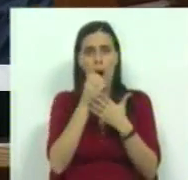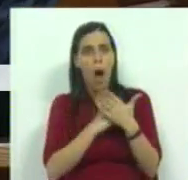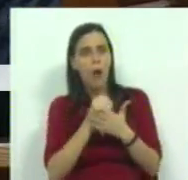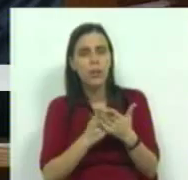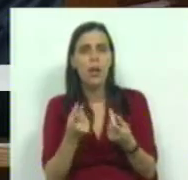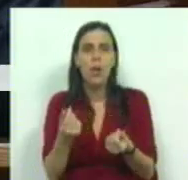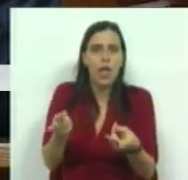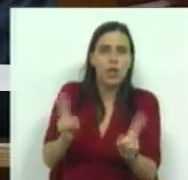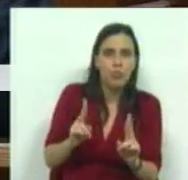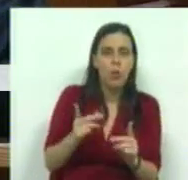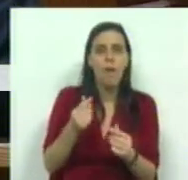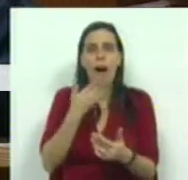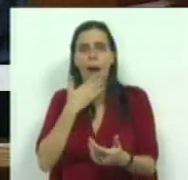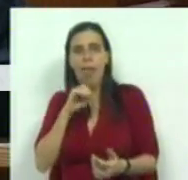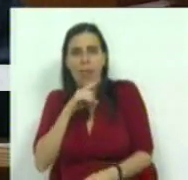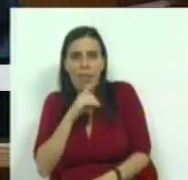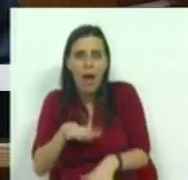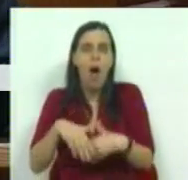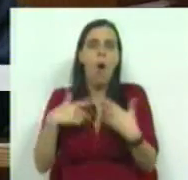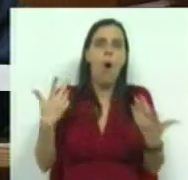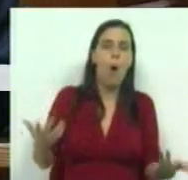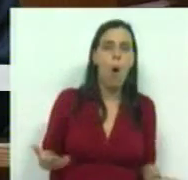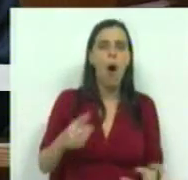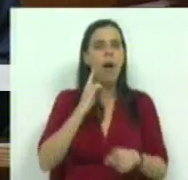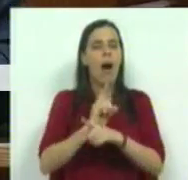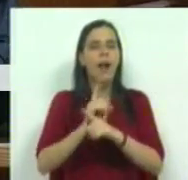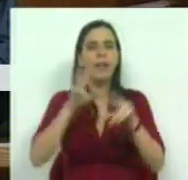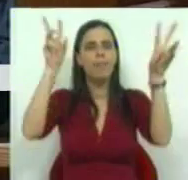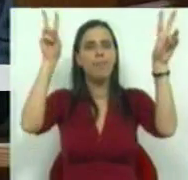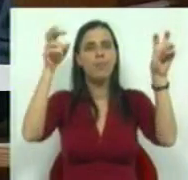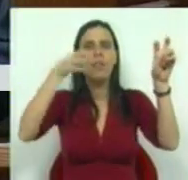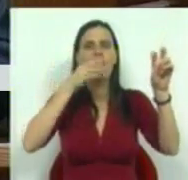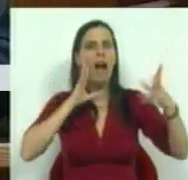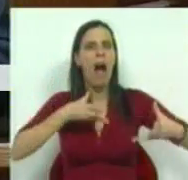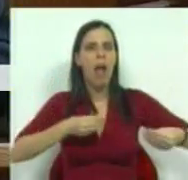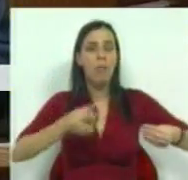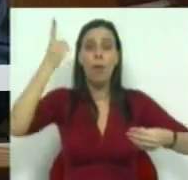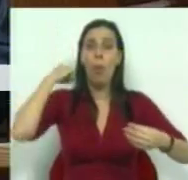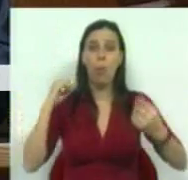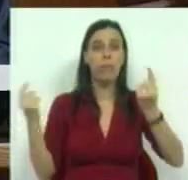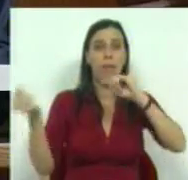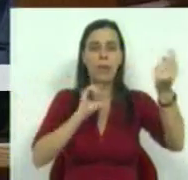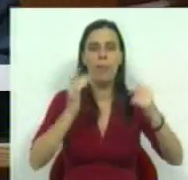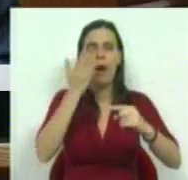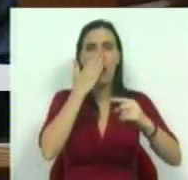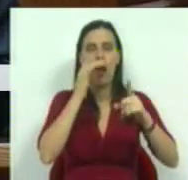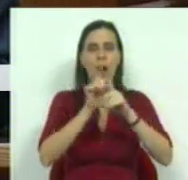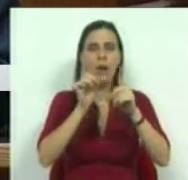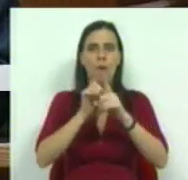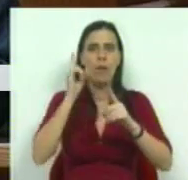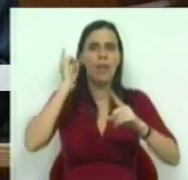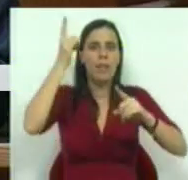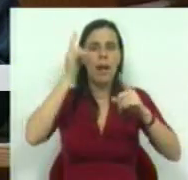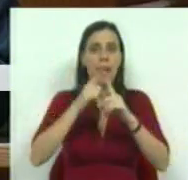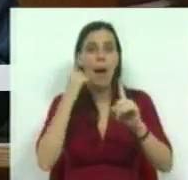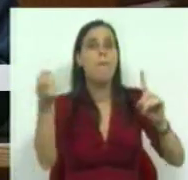de uma folga, margem de manobra ou a tal almofada. Ontem o debate aqui pareceu a demanda do